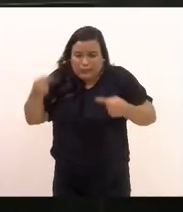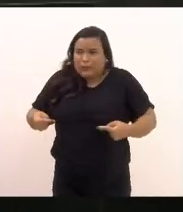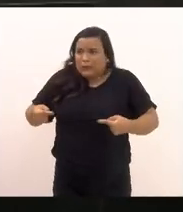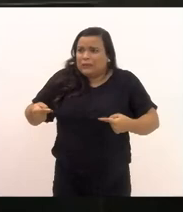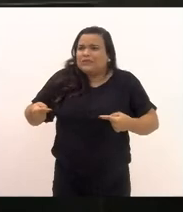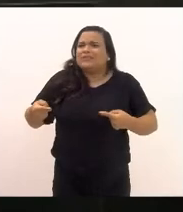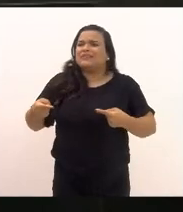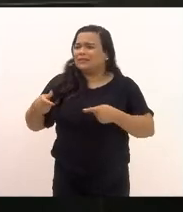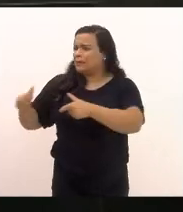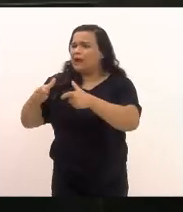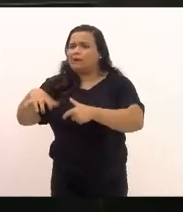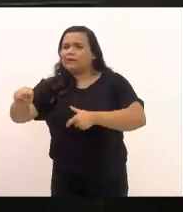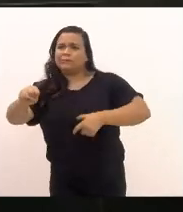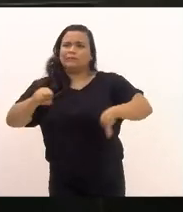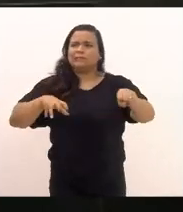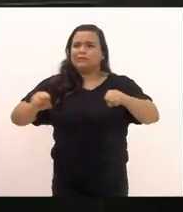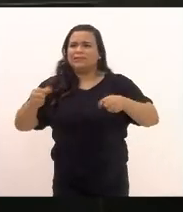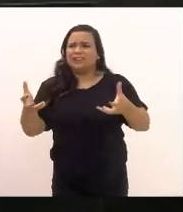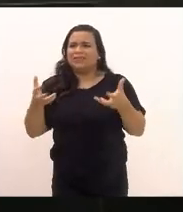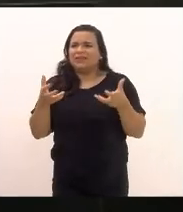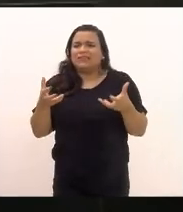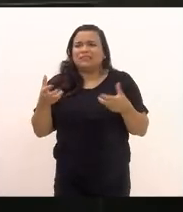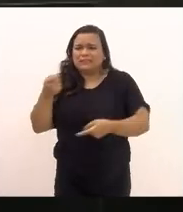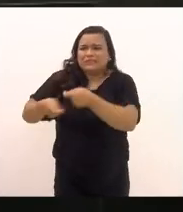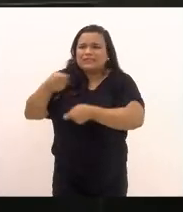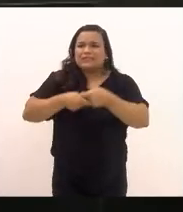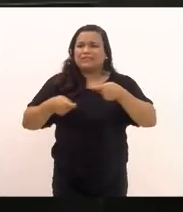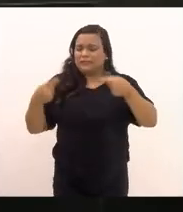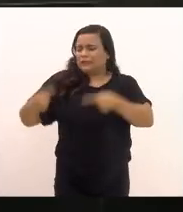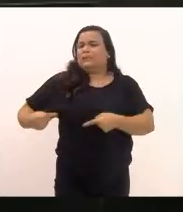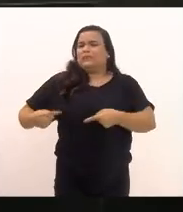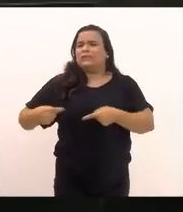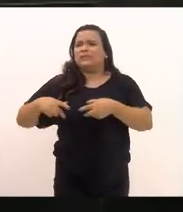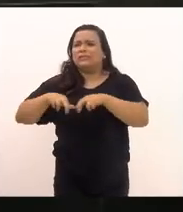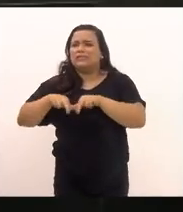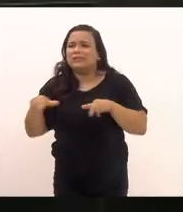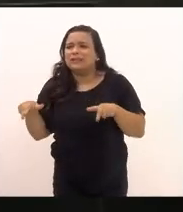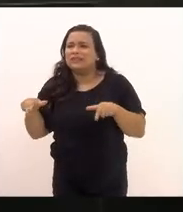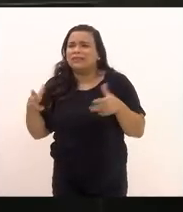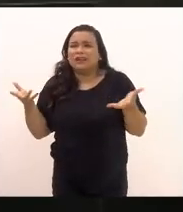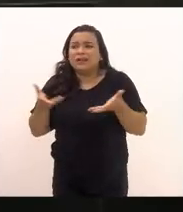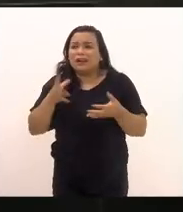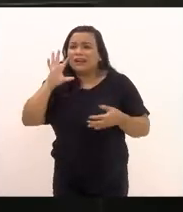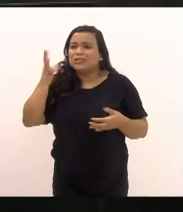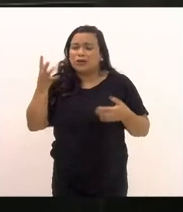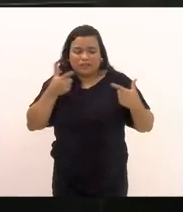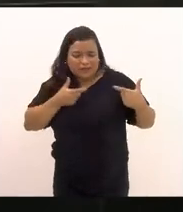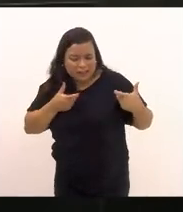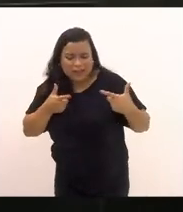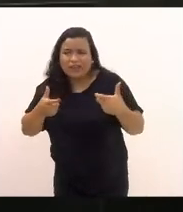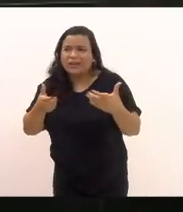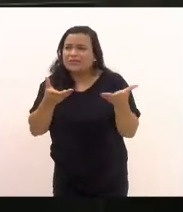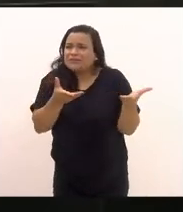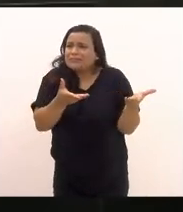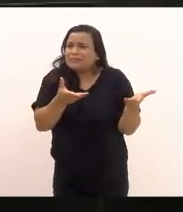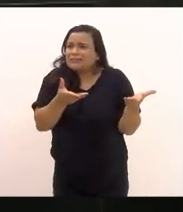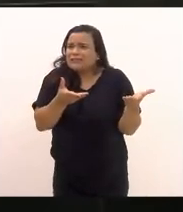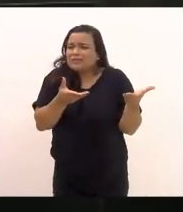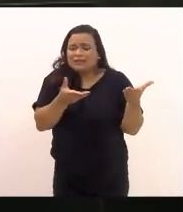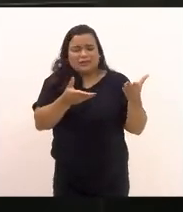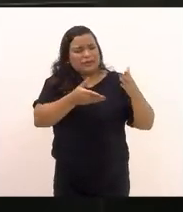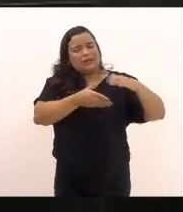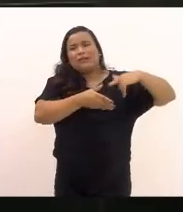que disputas comerciais, que disputas, enfim, geopolíticas, tenham que ser resolvidas com bombas,